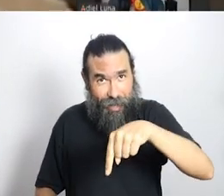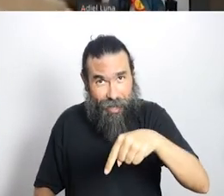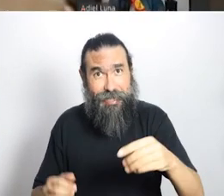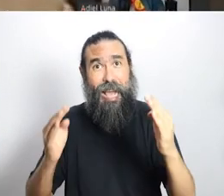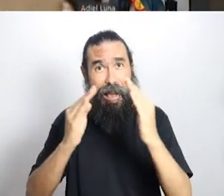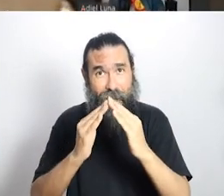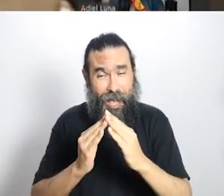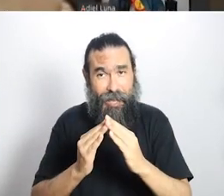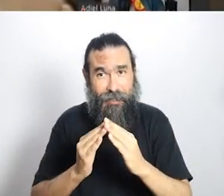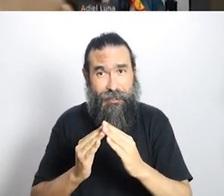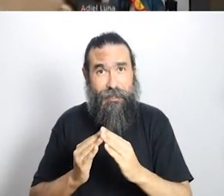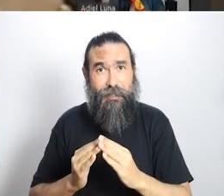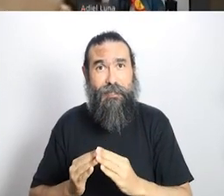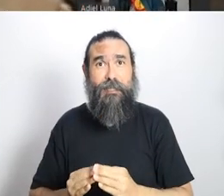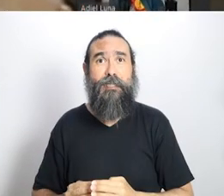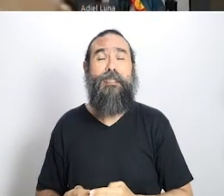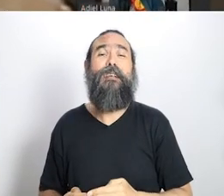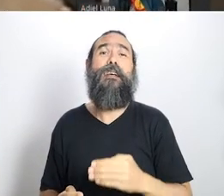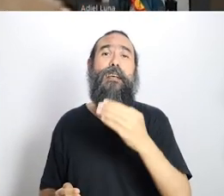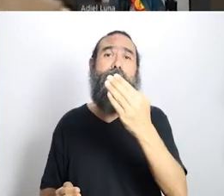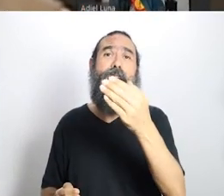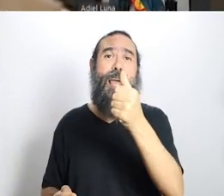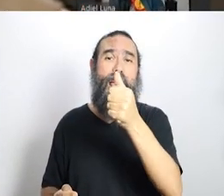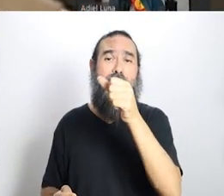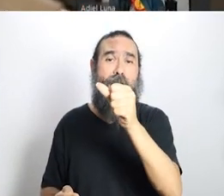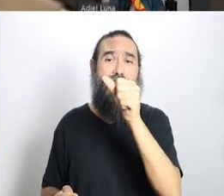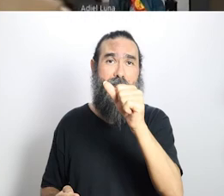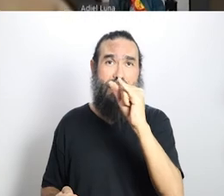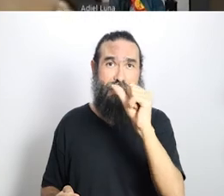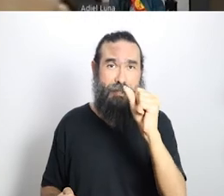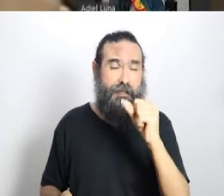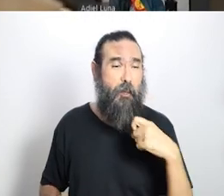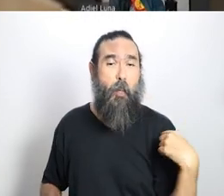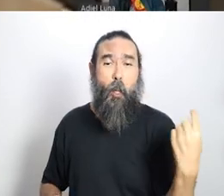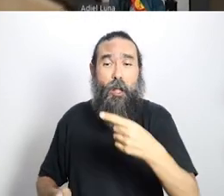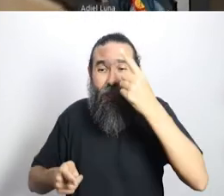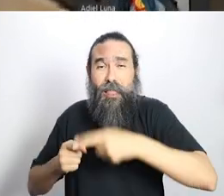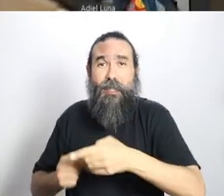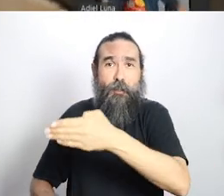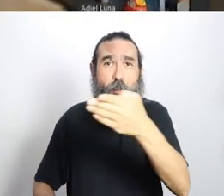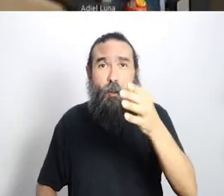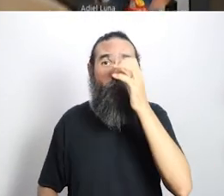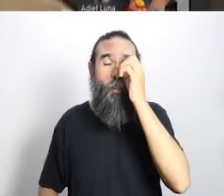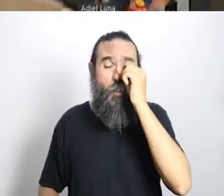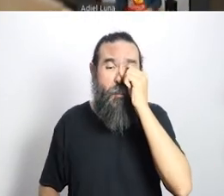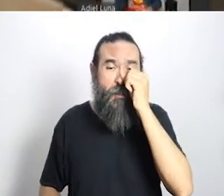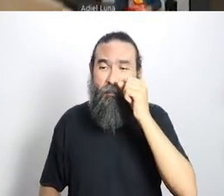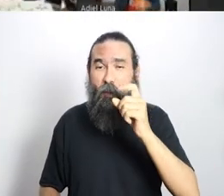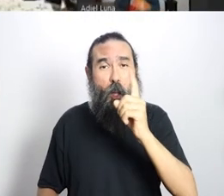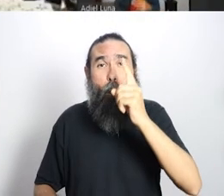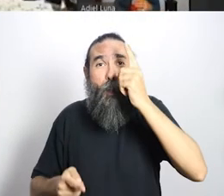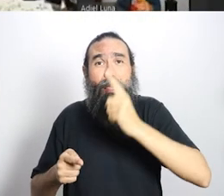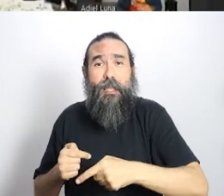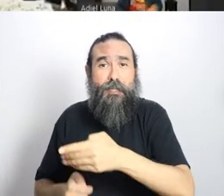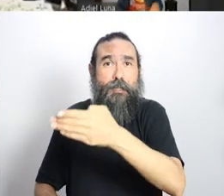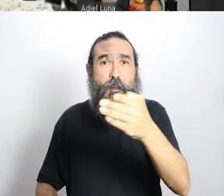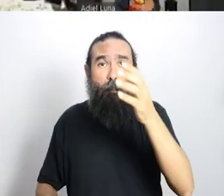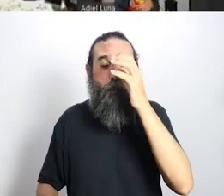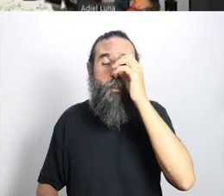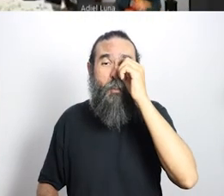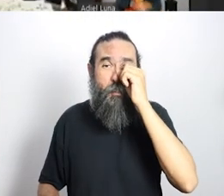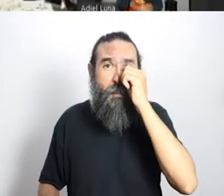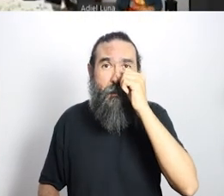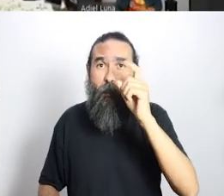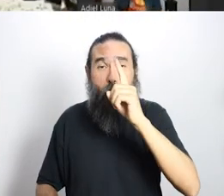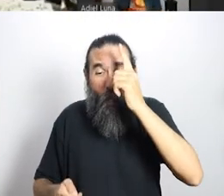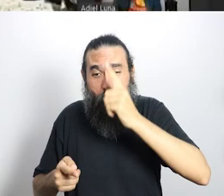ficar nesta casa, Assis. Nós não deixamos esse povo dormir. Nós não deixamos esse povo dormir.